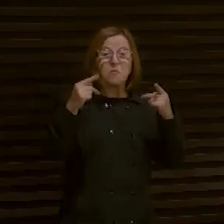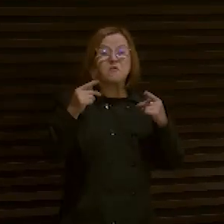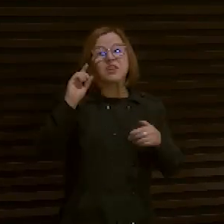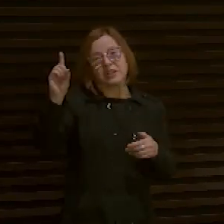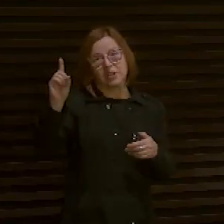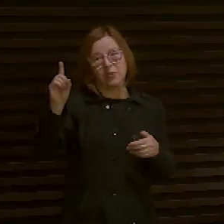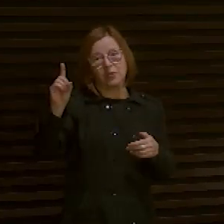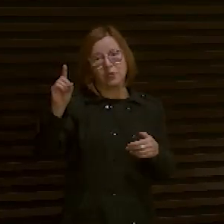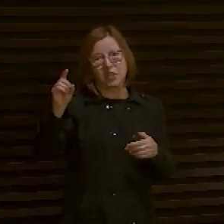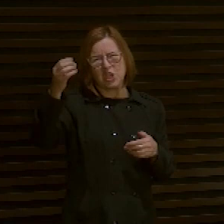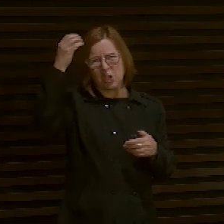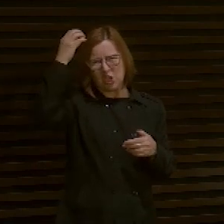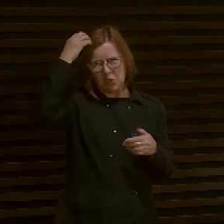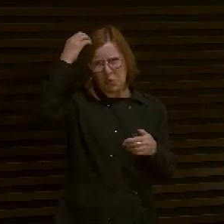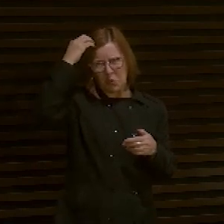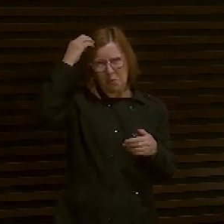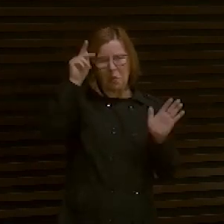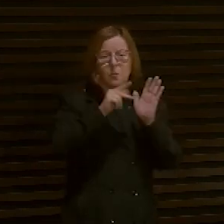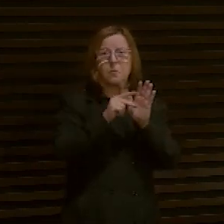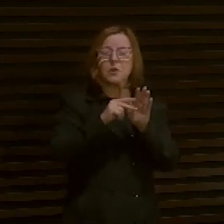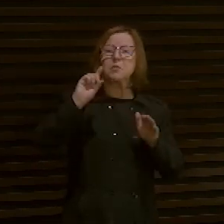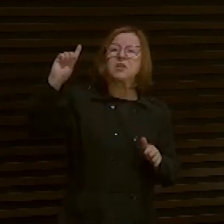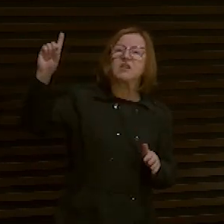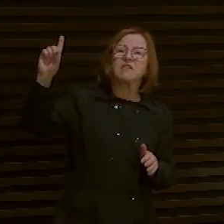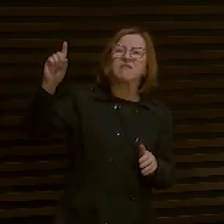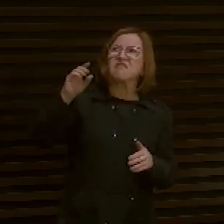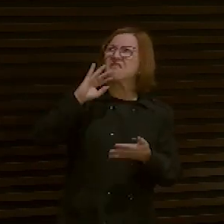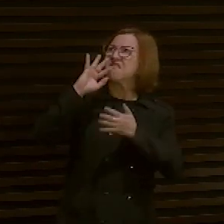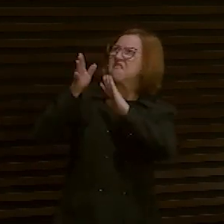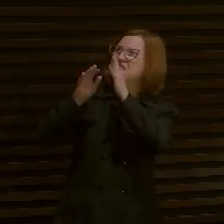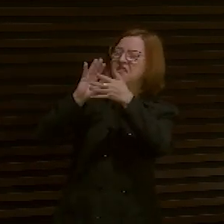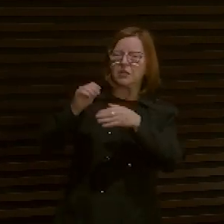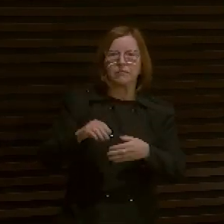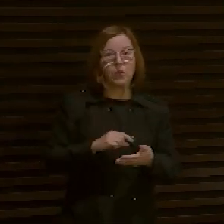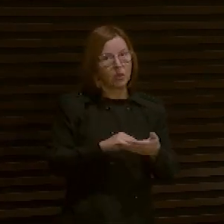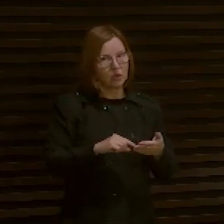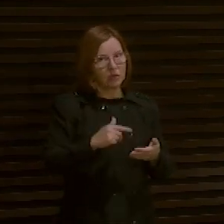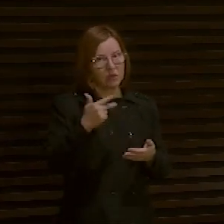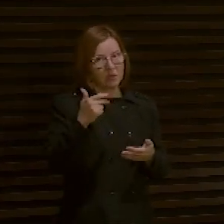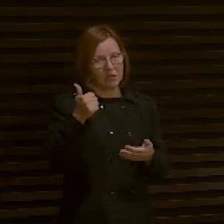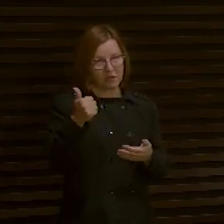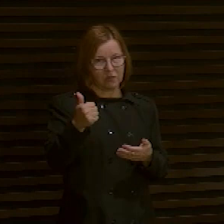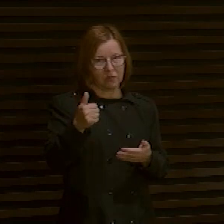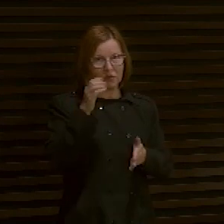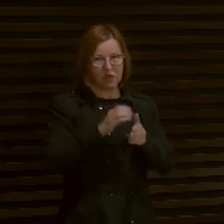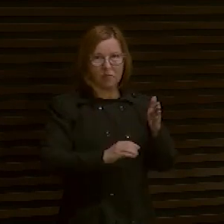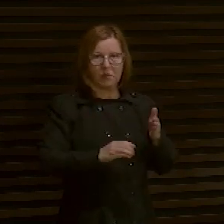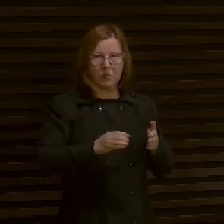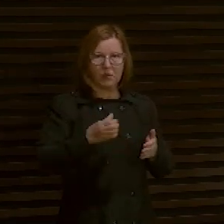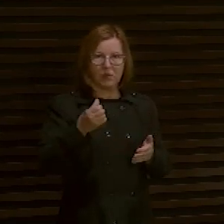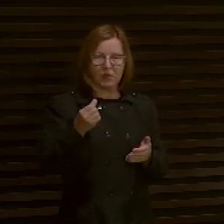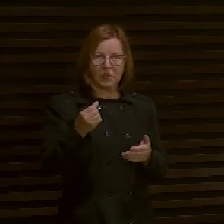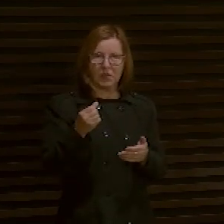o próprio Deus. Nós vemos ali, por exemplo, no versículo 31 do capítulo 6, o que Jorão